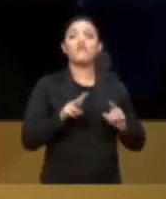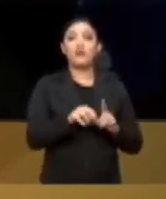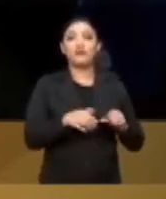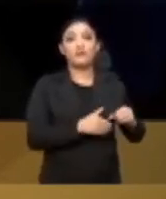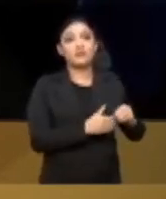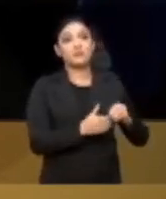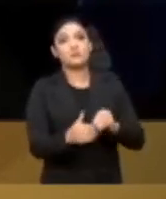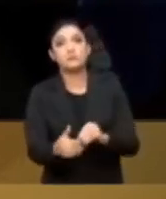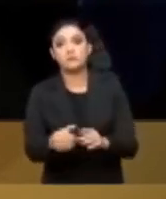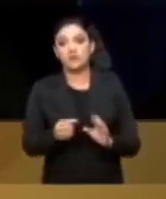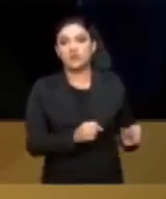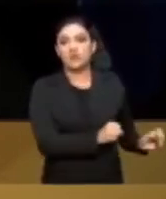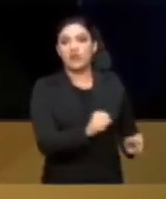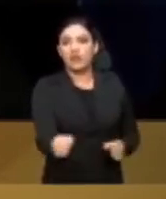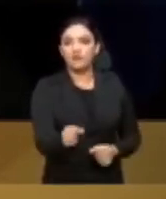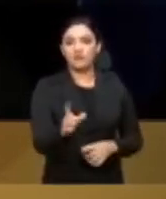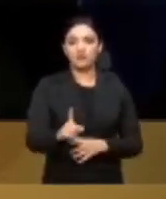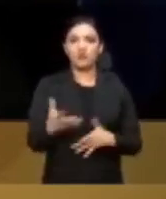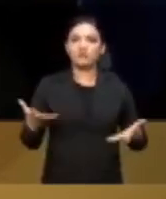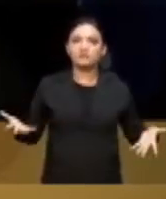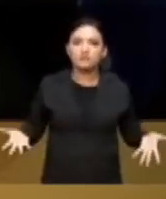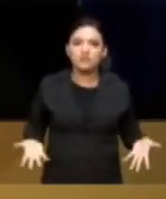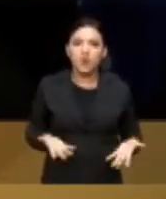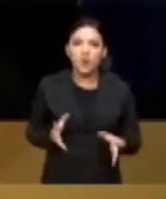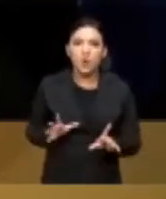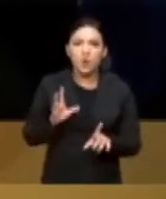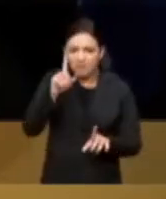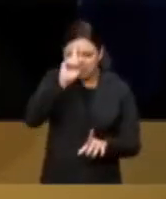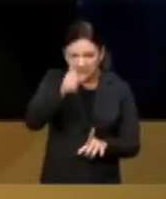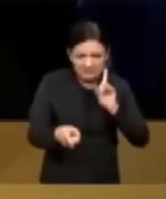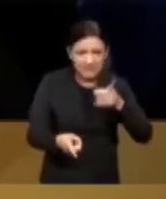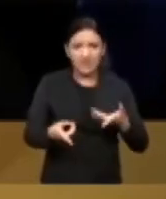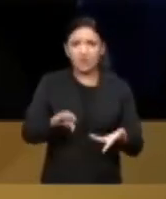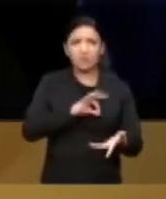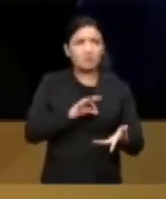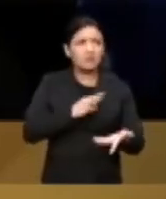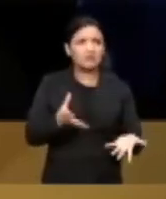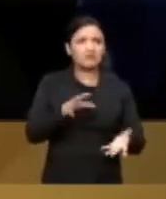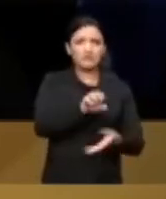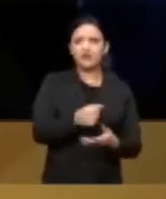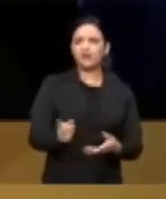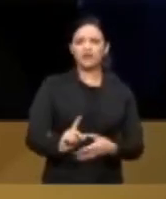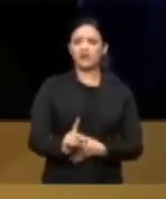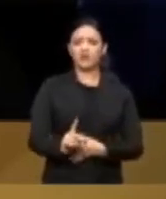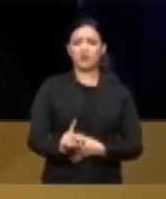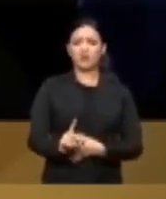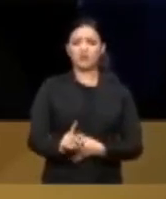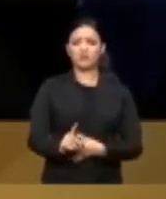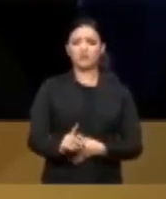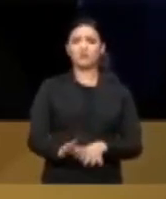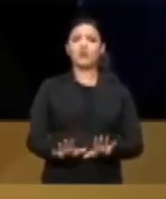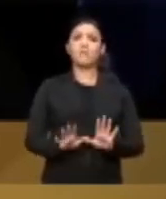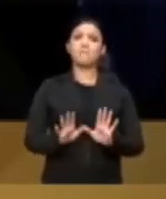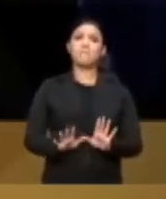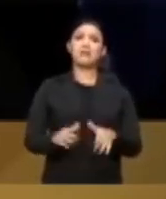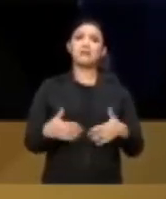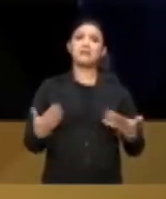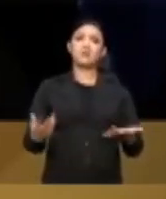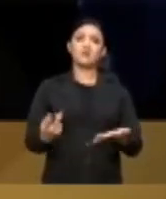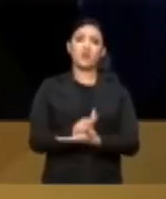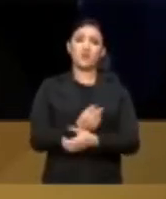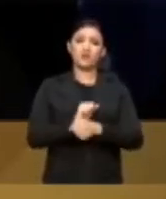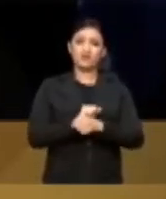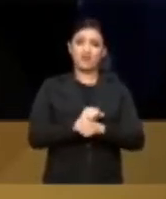e mobilizações ou emprego de força física para inocular o imunizante. Numa situação de